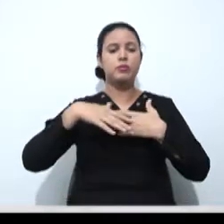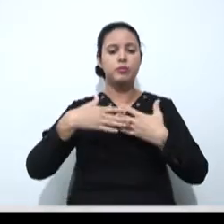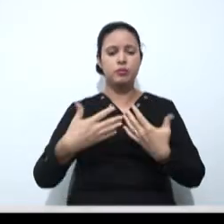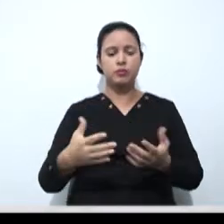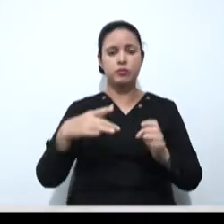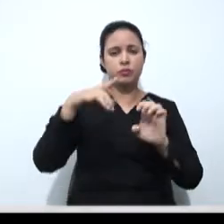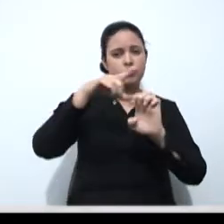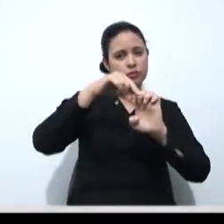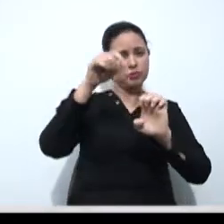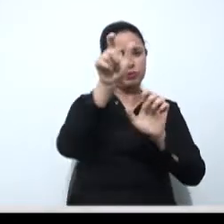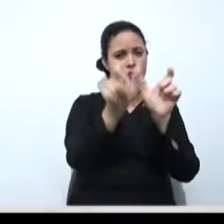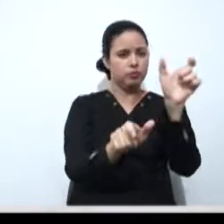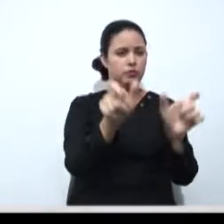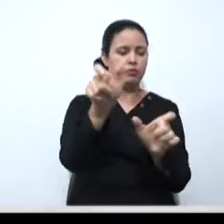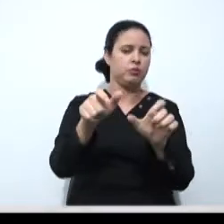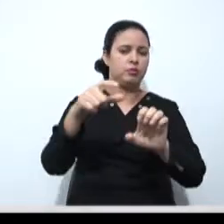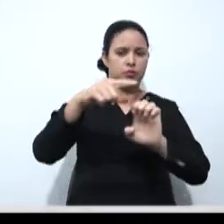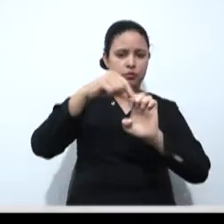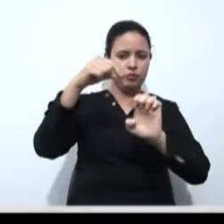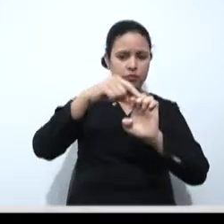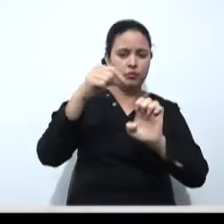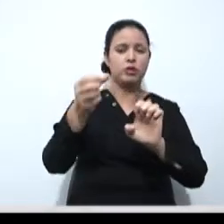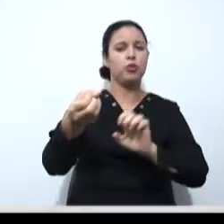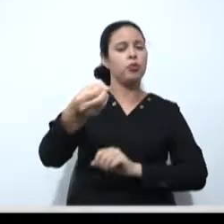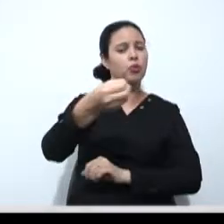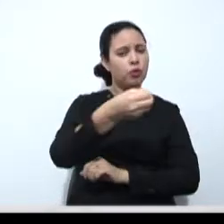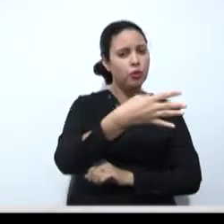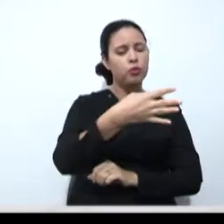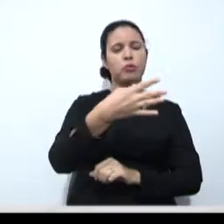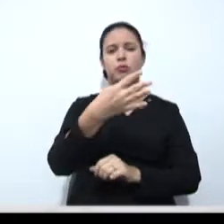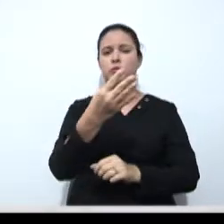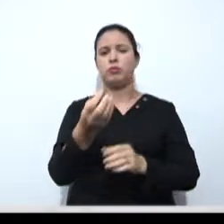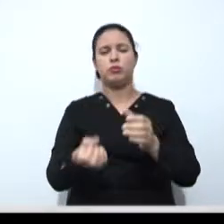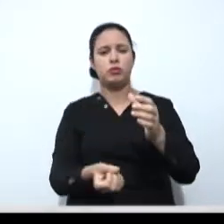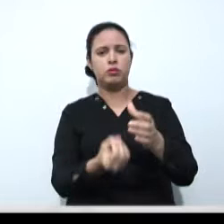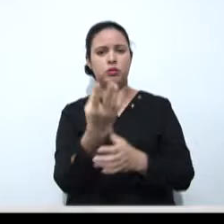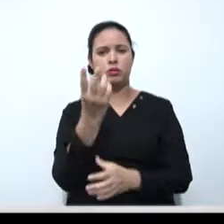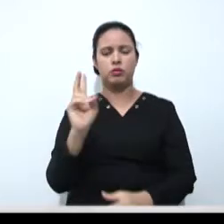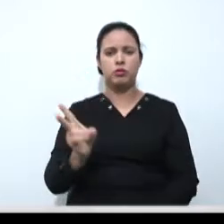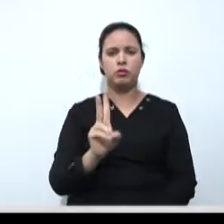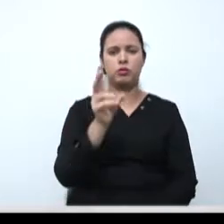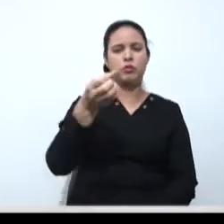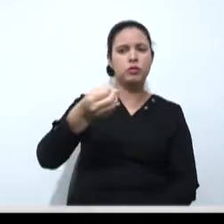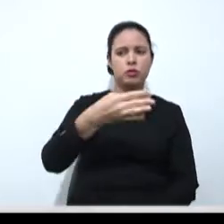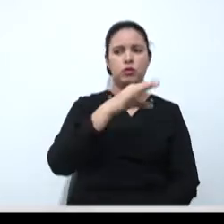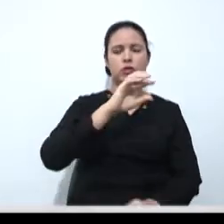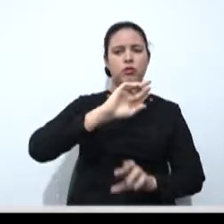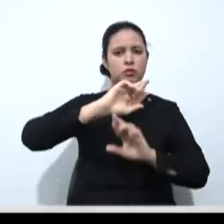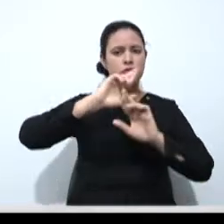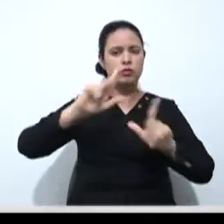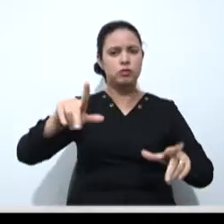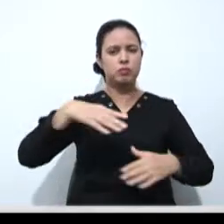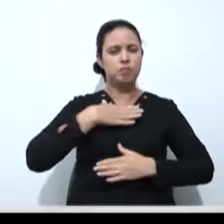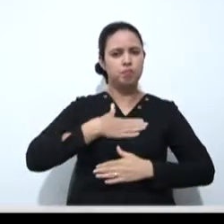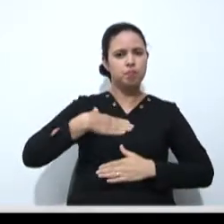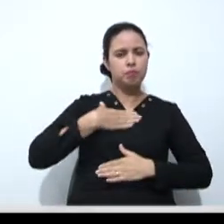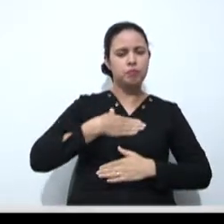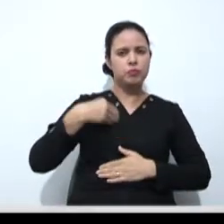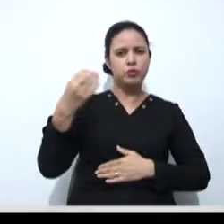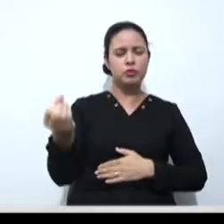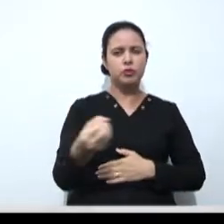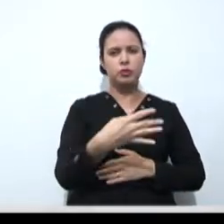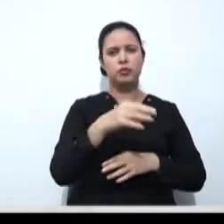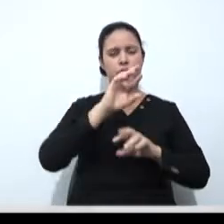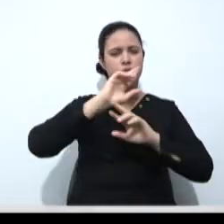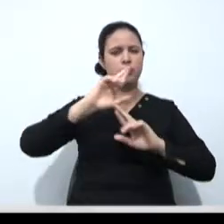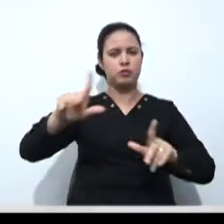Os empreendedores, eles inovam, os empreendedores criam valores novos, diferentes e satisfações novas e